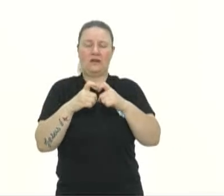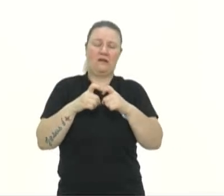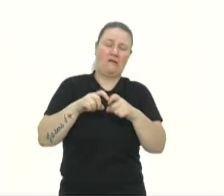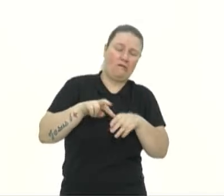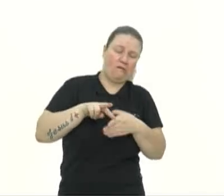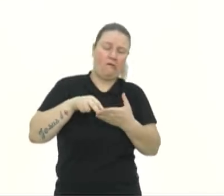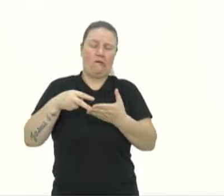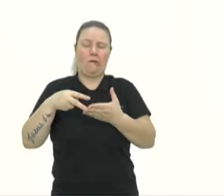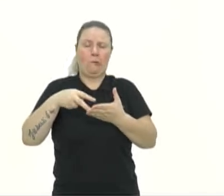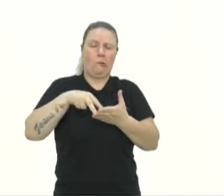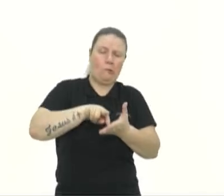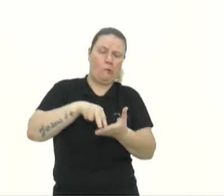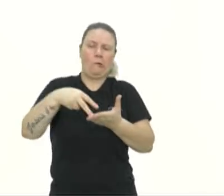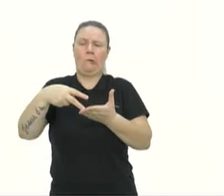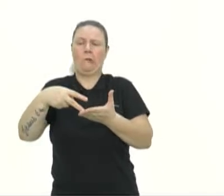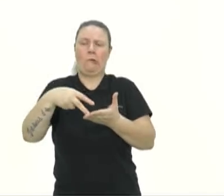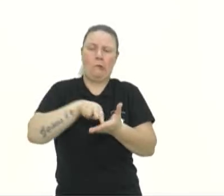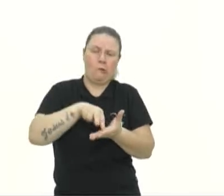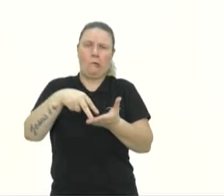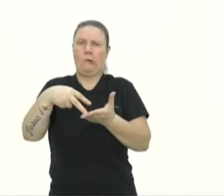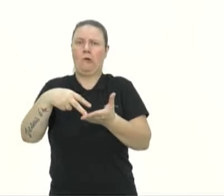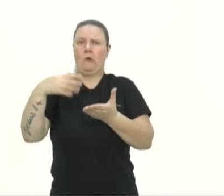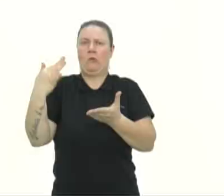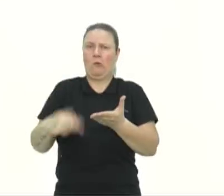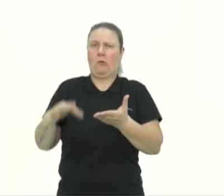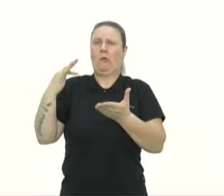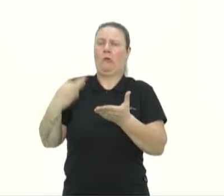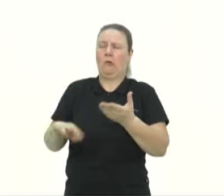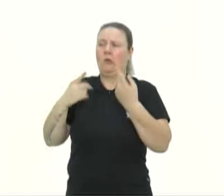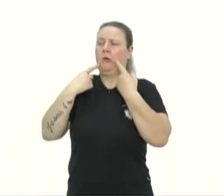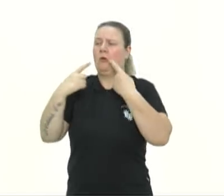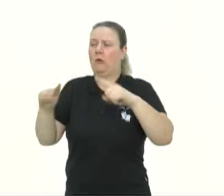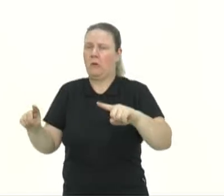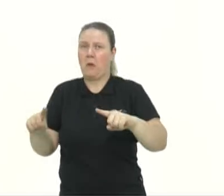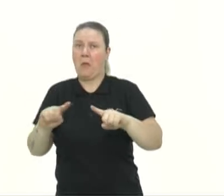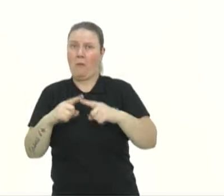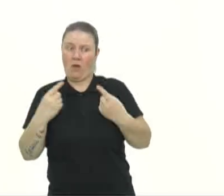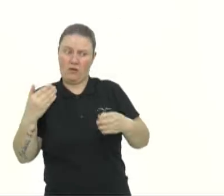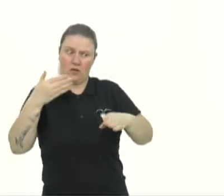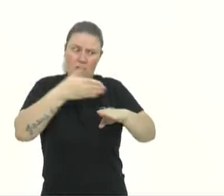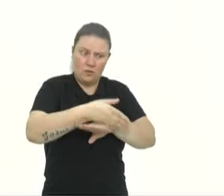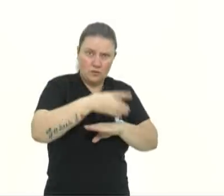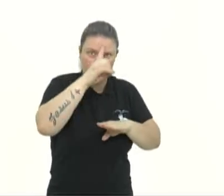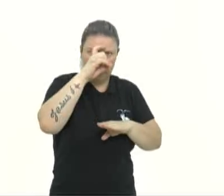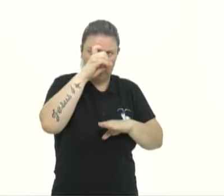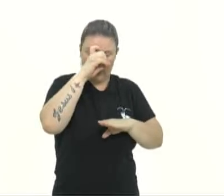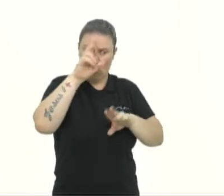mancando, reclamando da dor, mas não iam ao hospital de jeito nenhum.